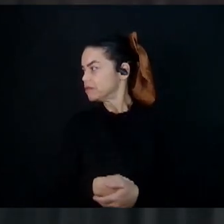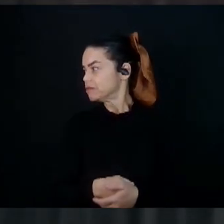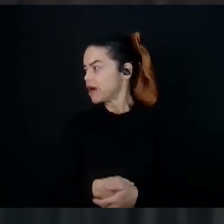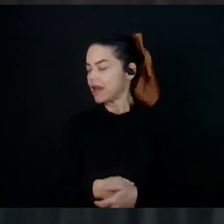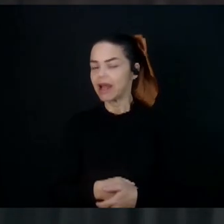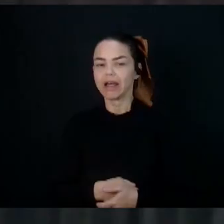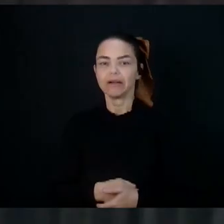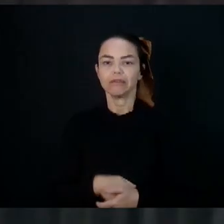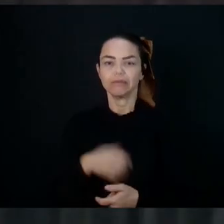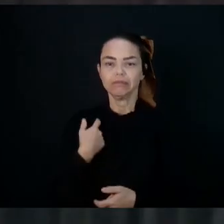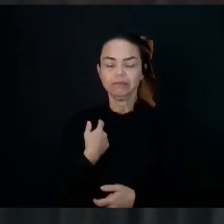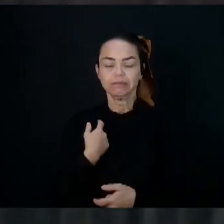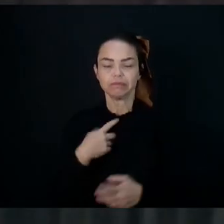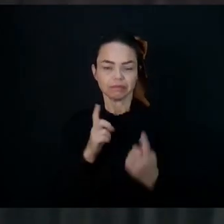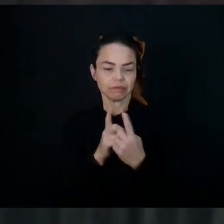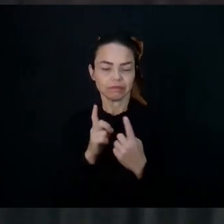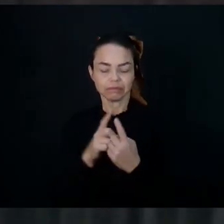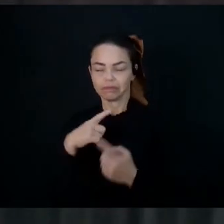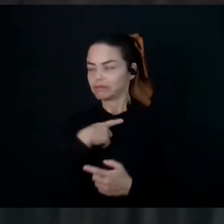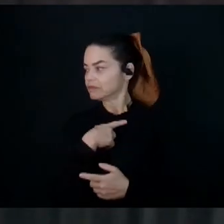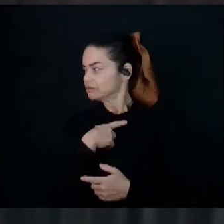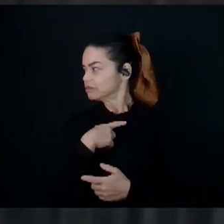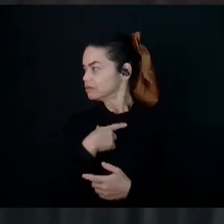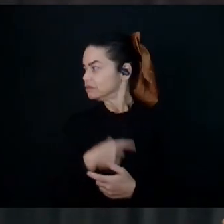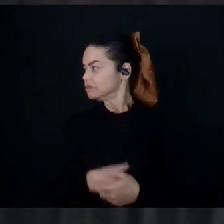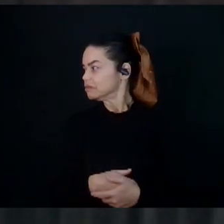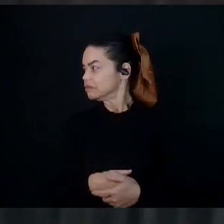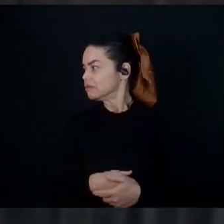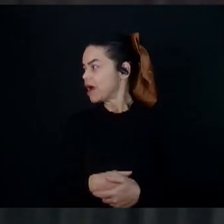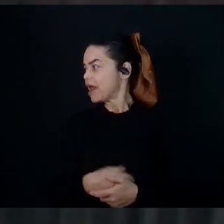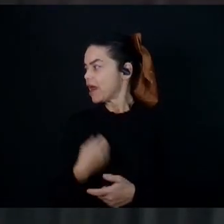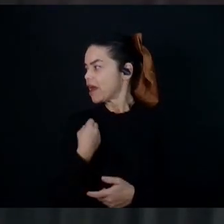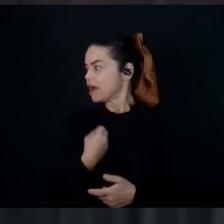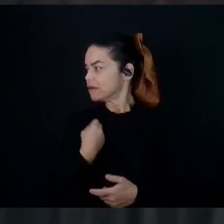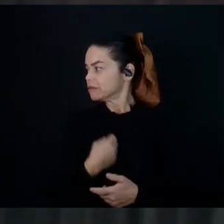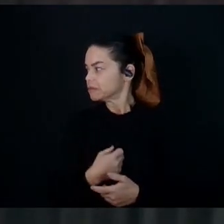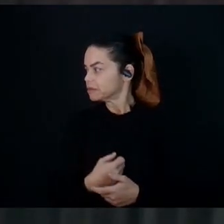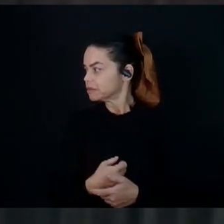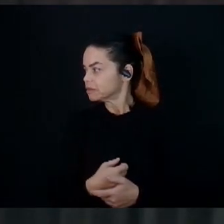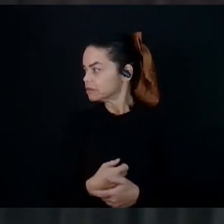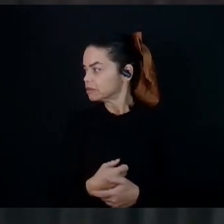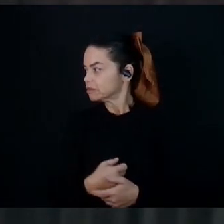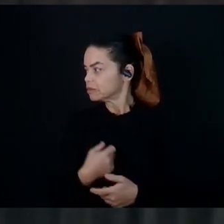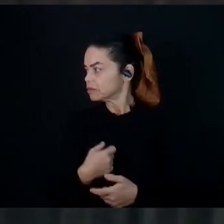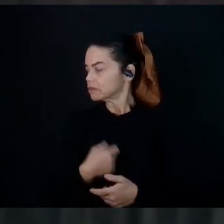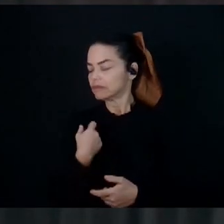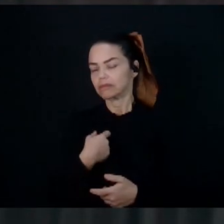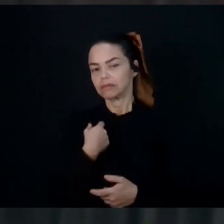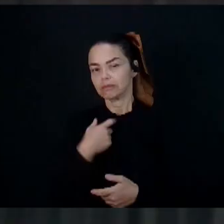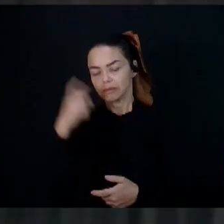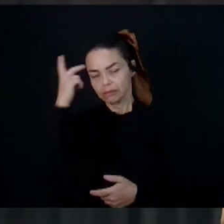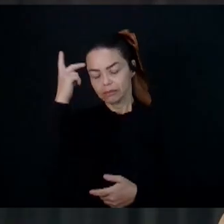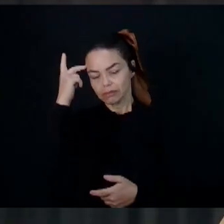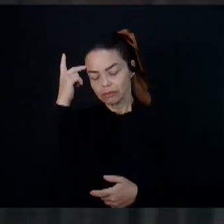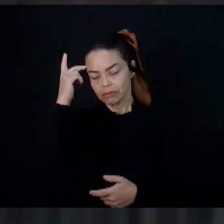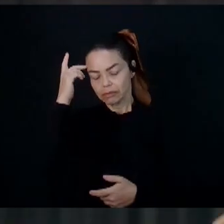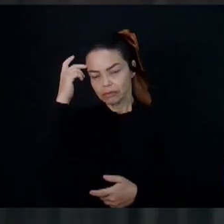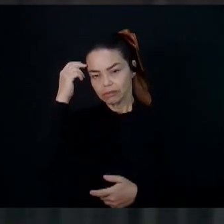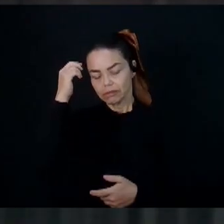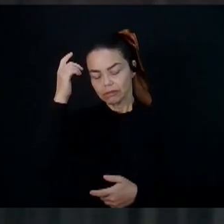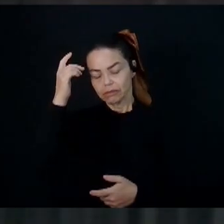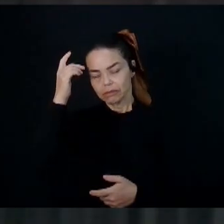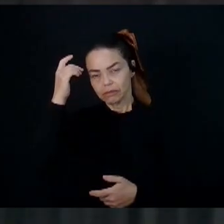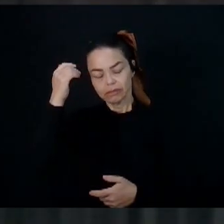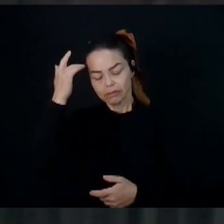mas existe ali no indivíduo uma intenção. Então, não tem nem espaço para